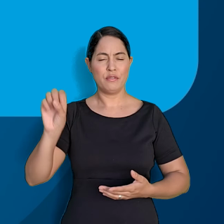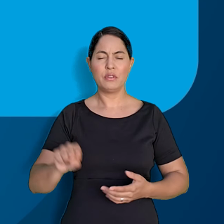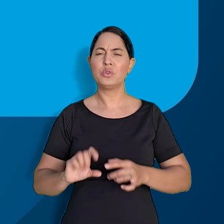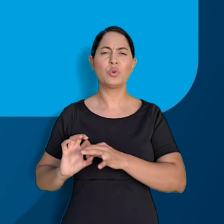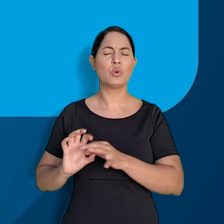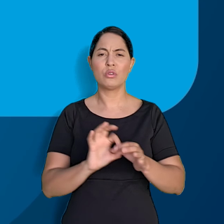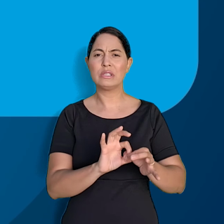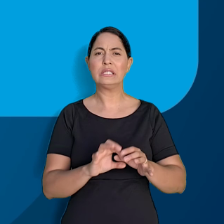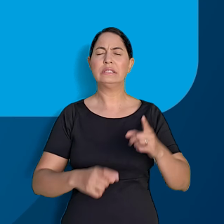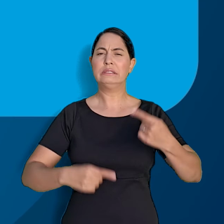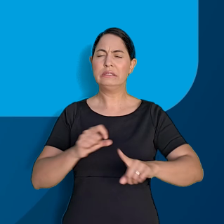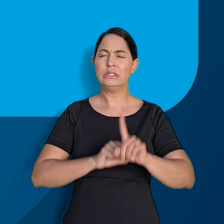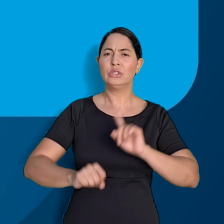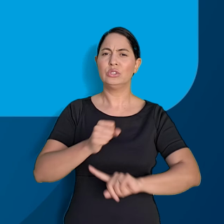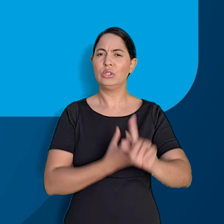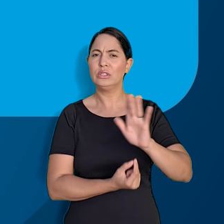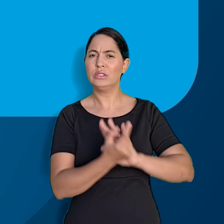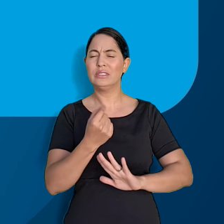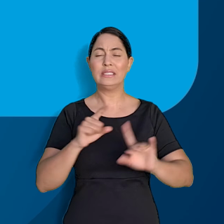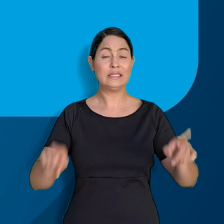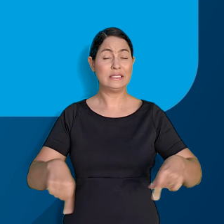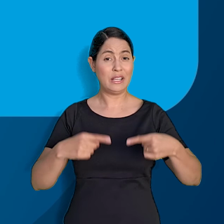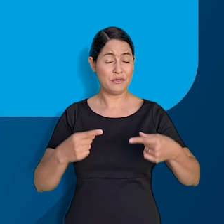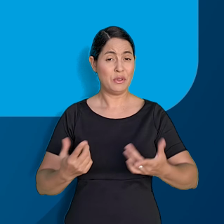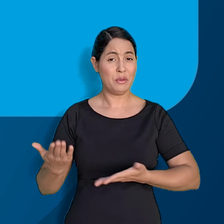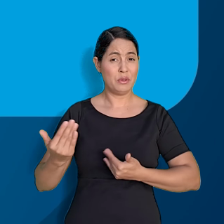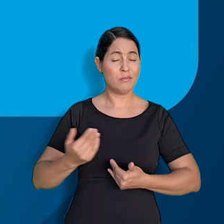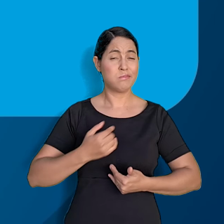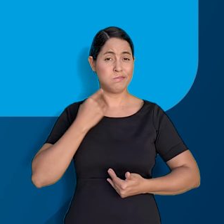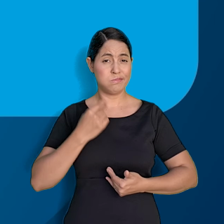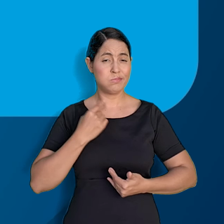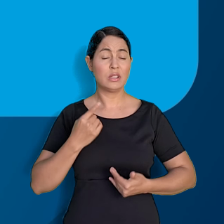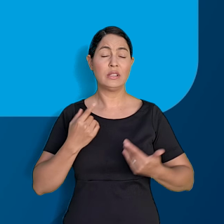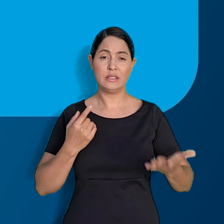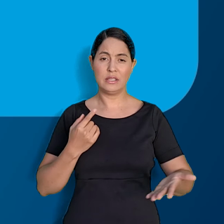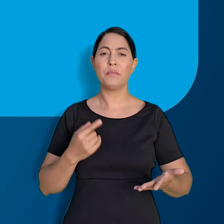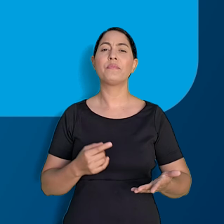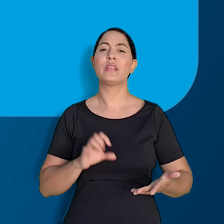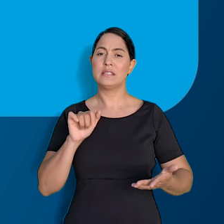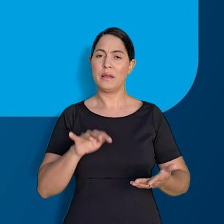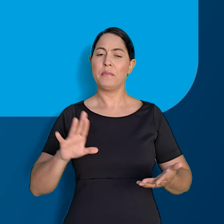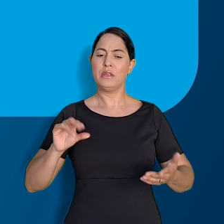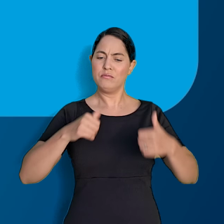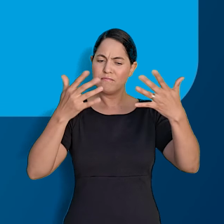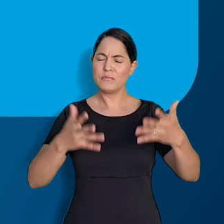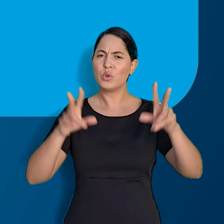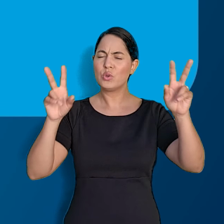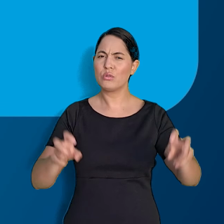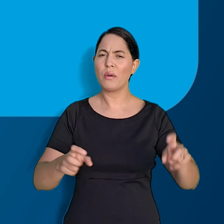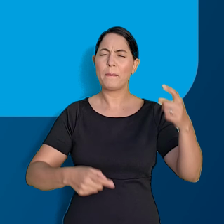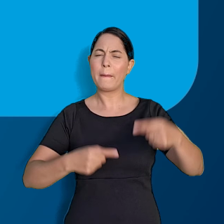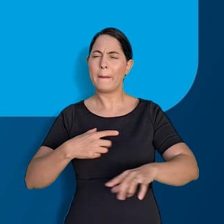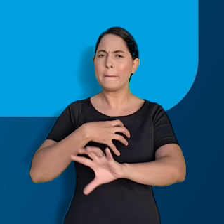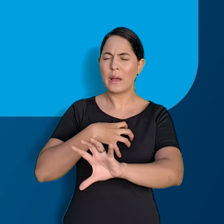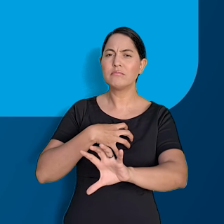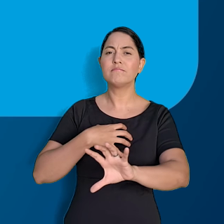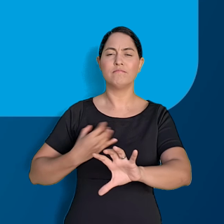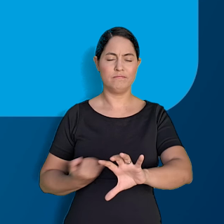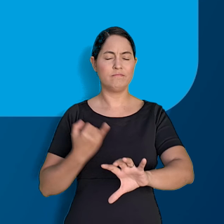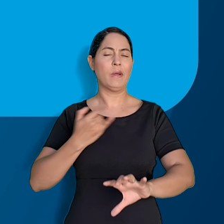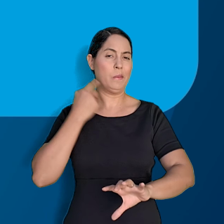principais desafios enfrentados pelos jovens profissionais, Sarmento ressaltou a importância da escuta institucional para a formulação de